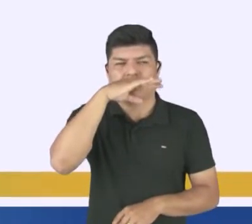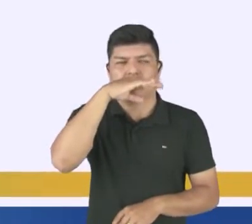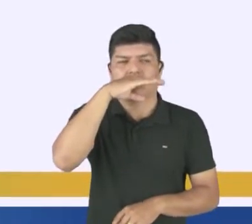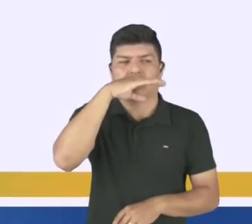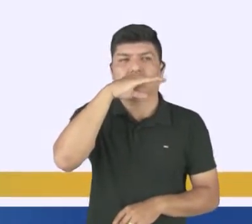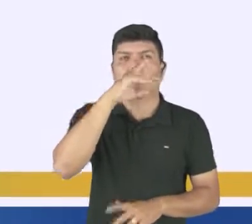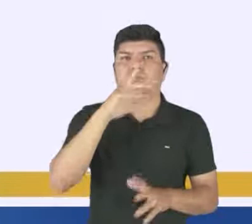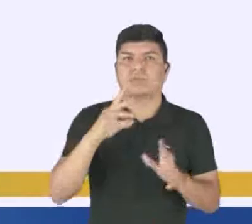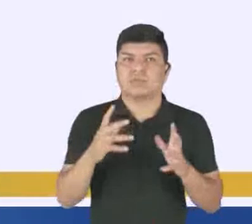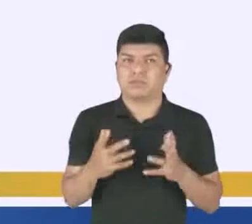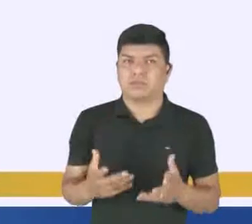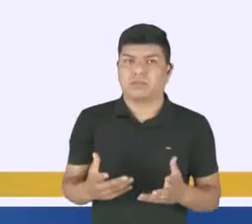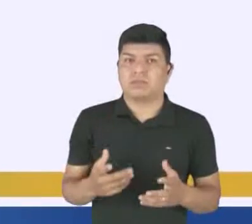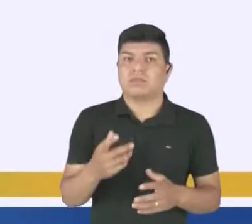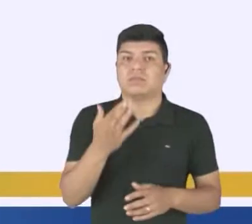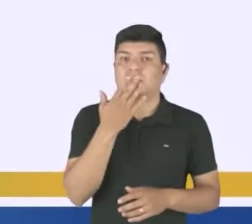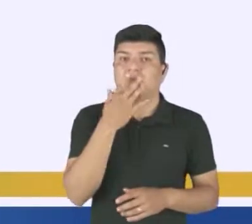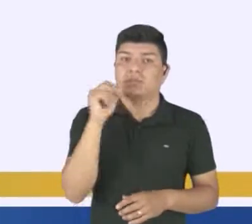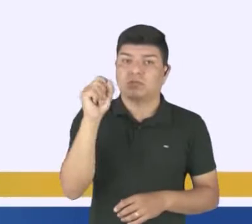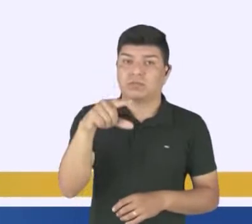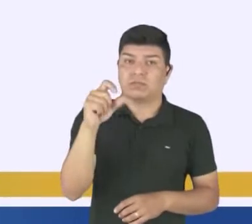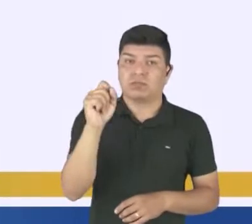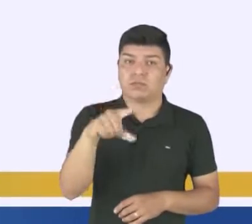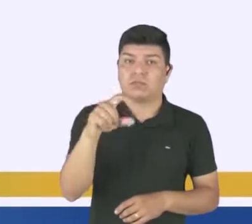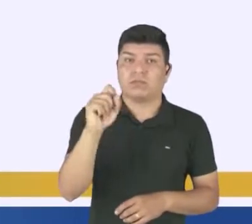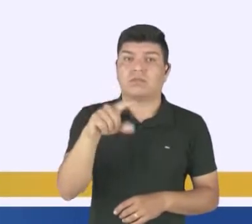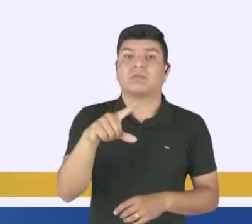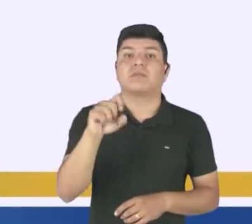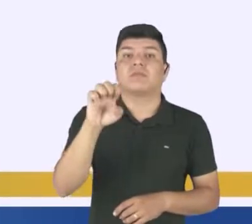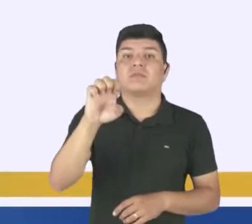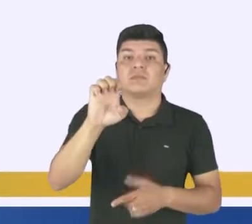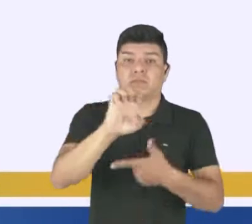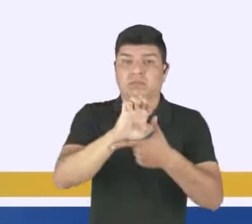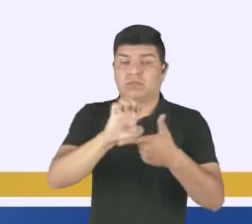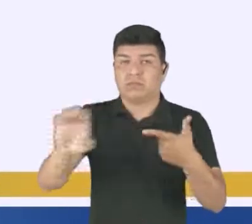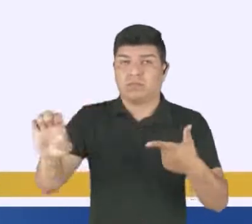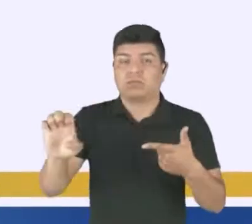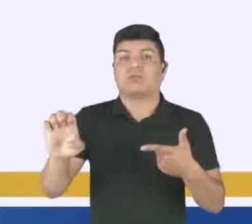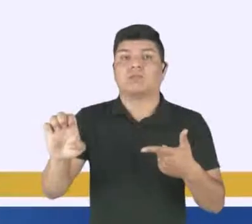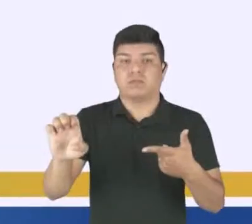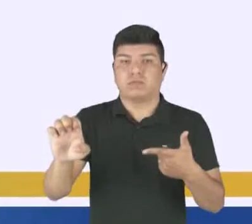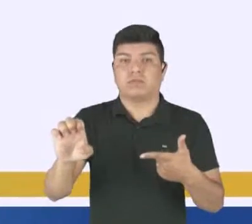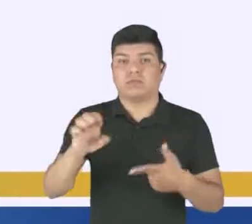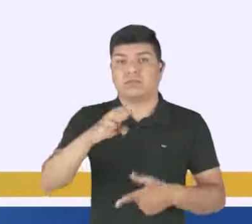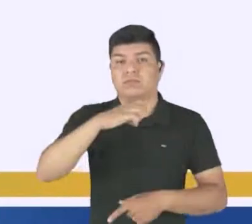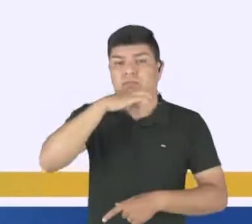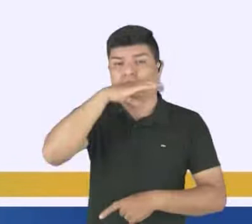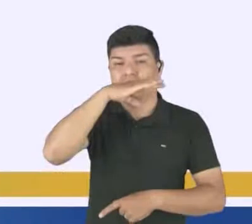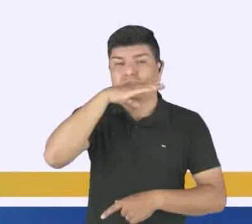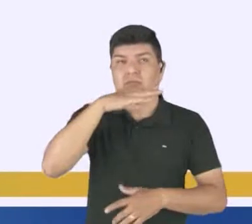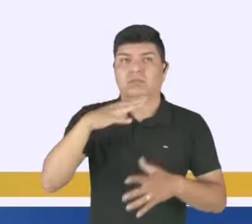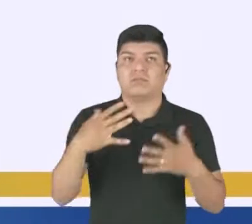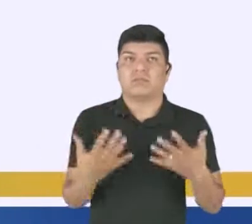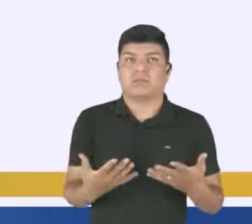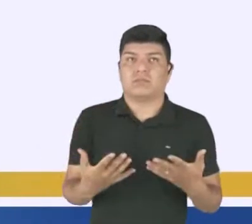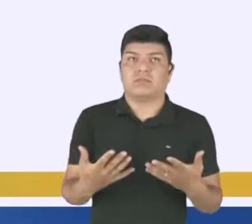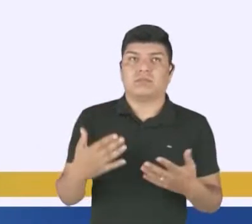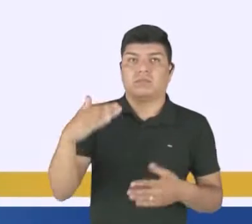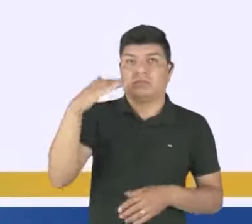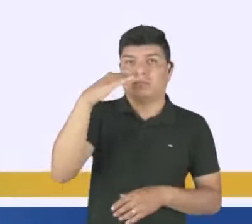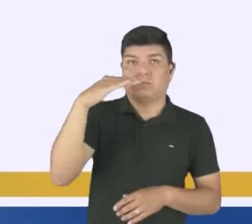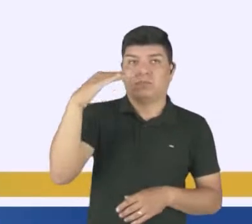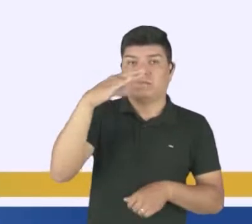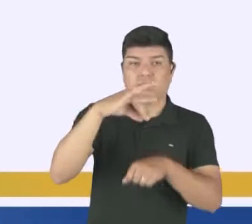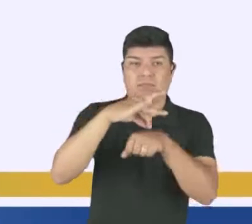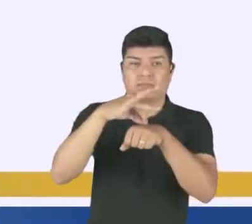úmido, e o de azul, equatorial, quente e úmido. E acima, uma pequena mancha